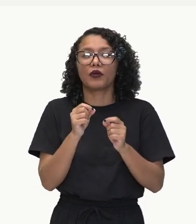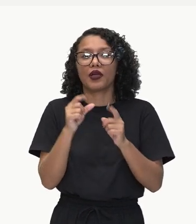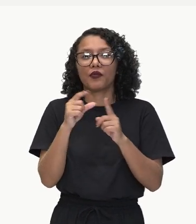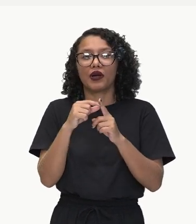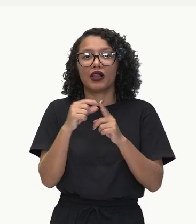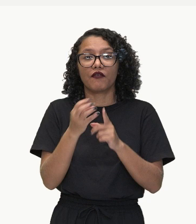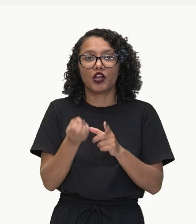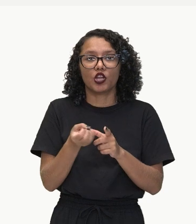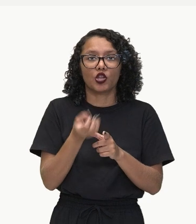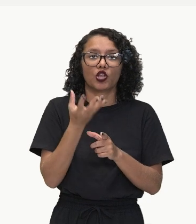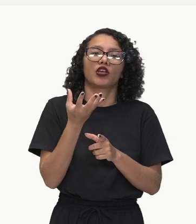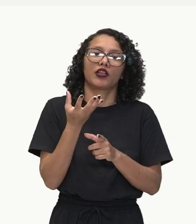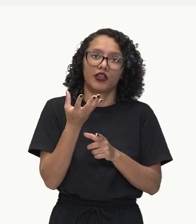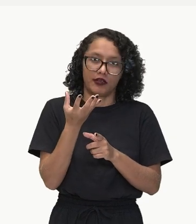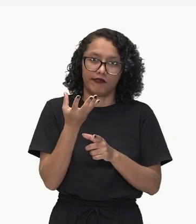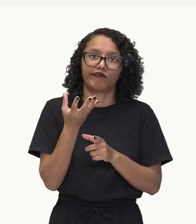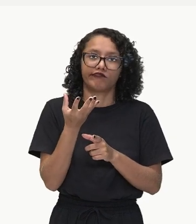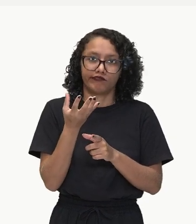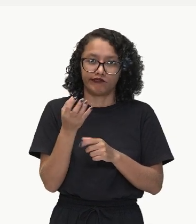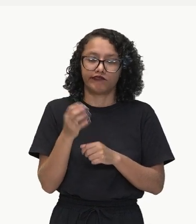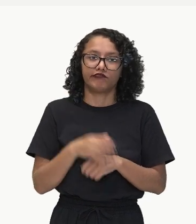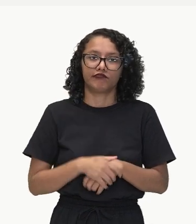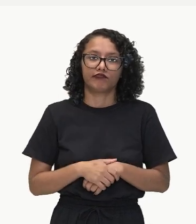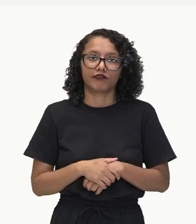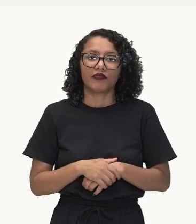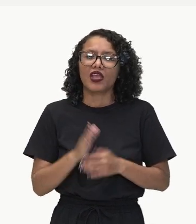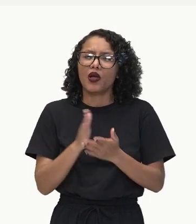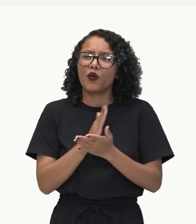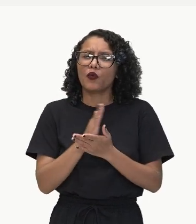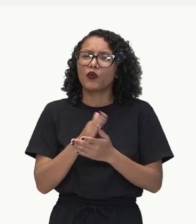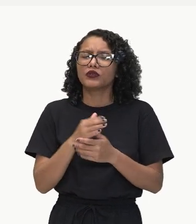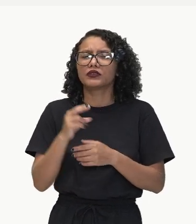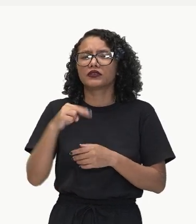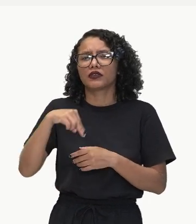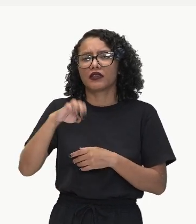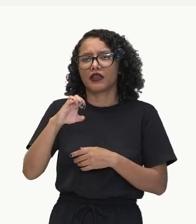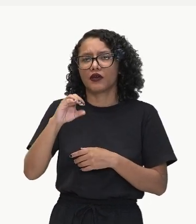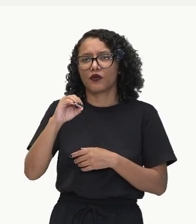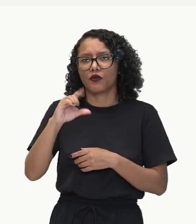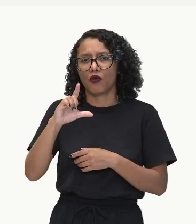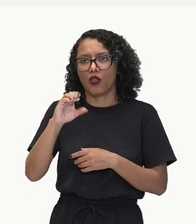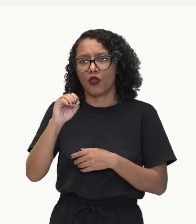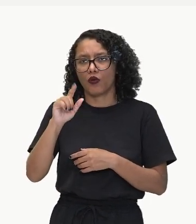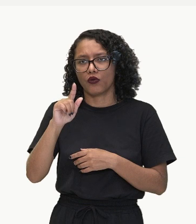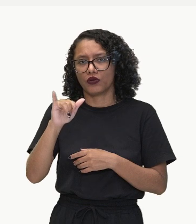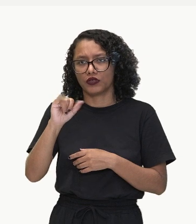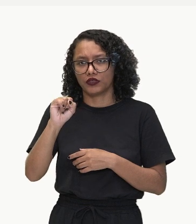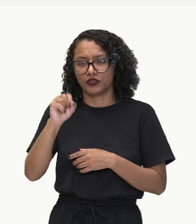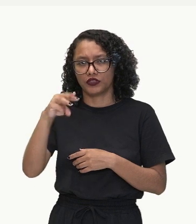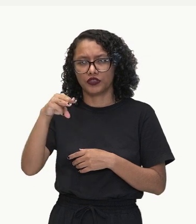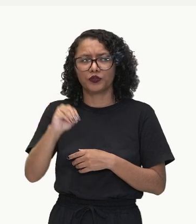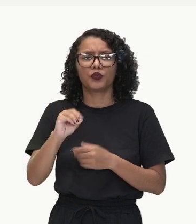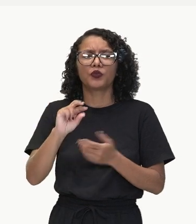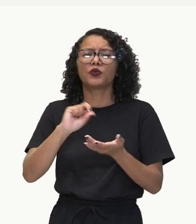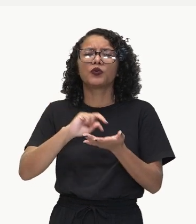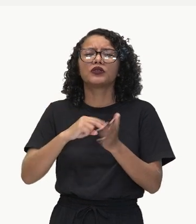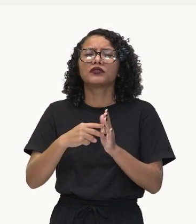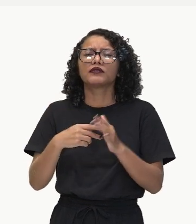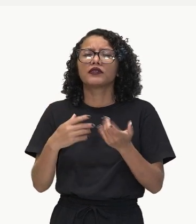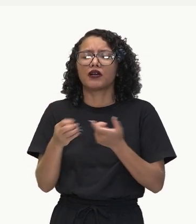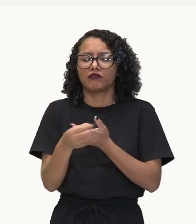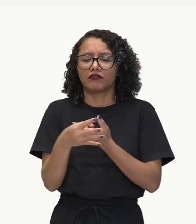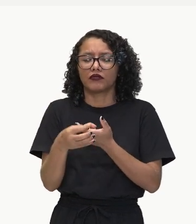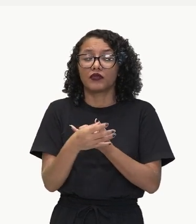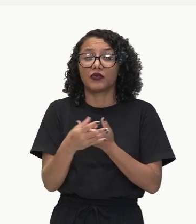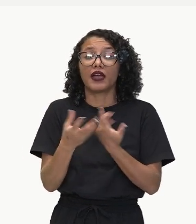cria uns neologismos. O que vem ser os neologismos? São novas palavras, ele cria